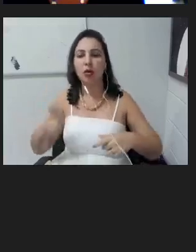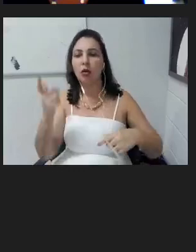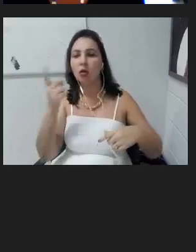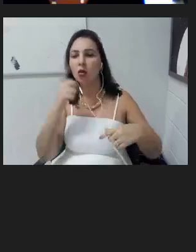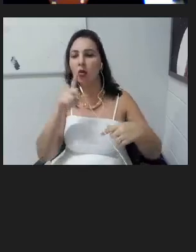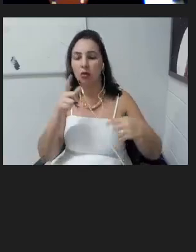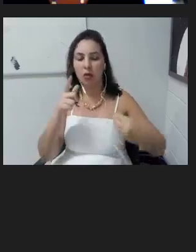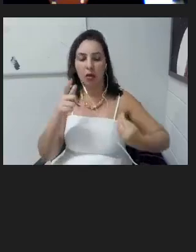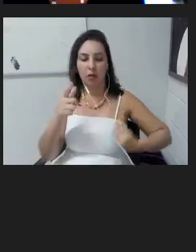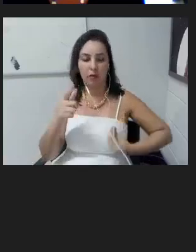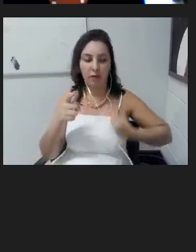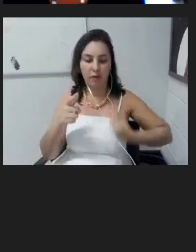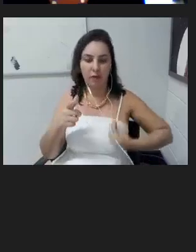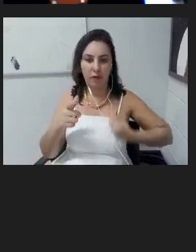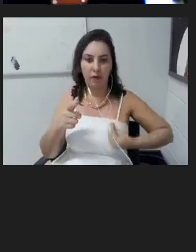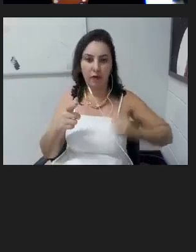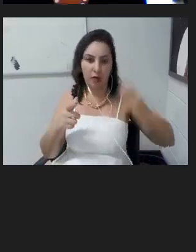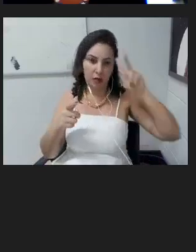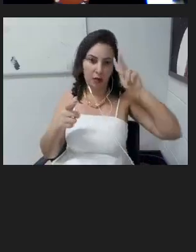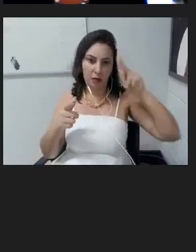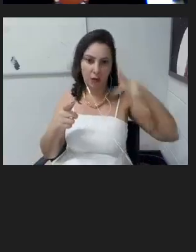vida pessoal?